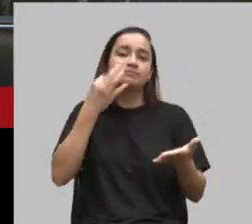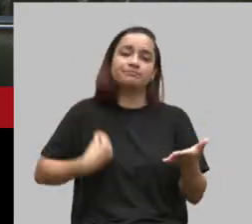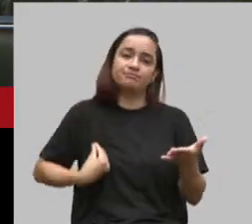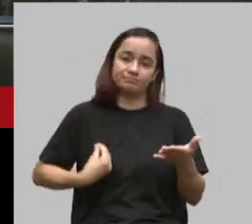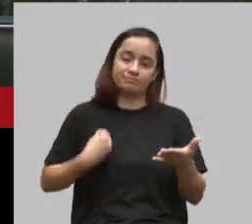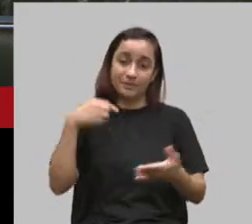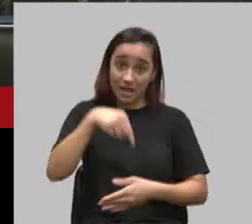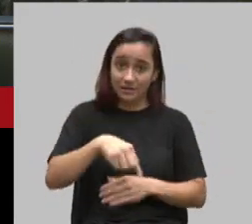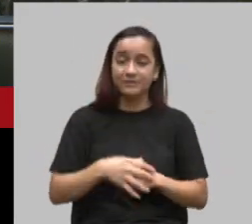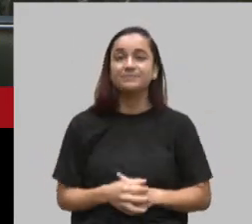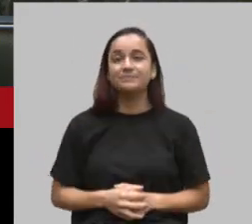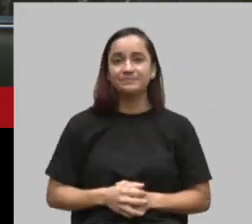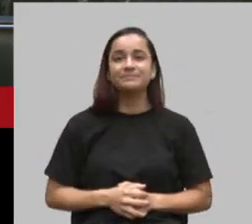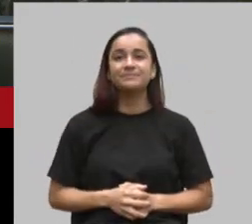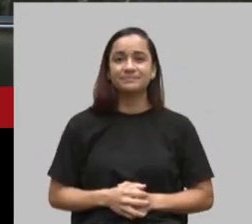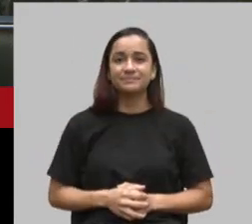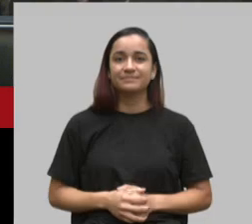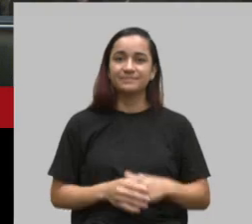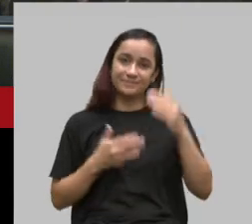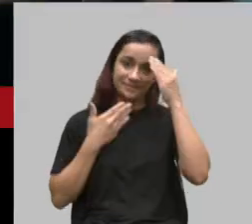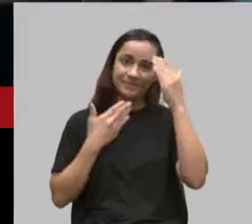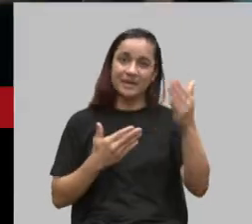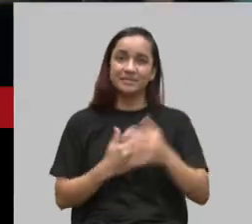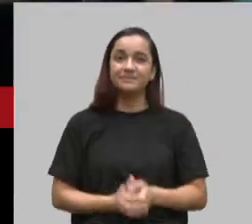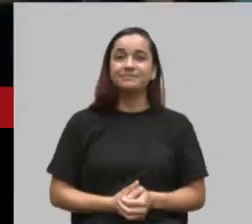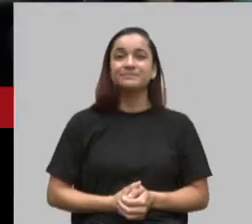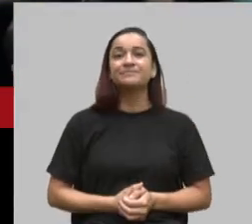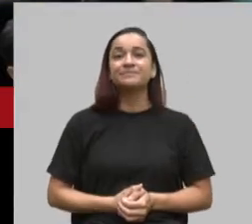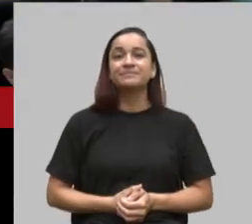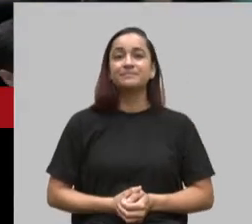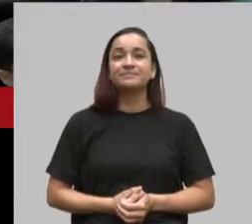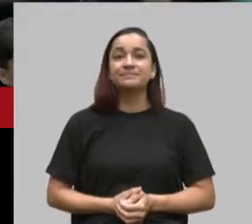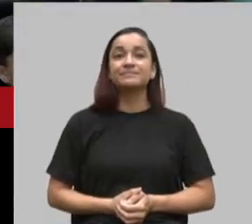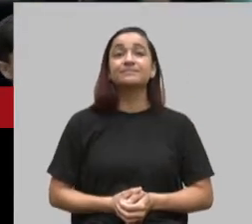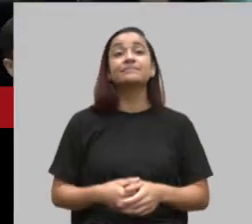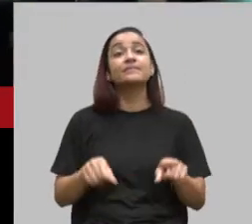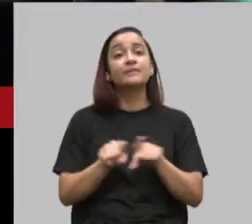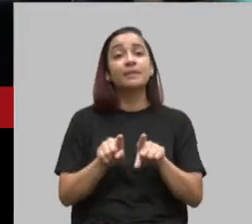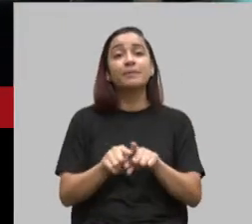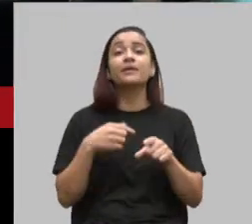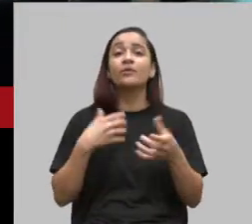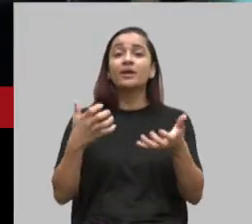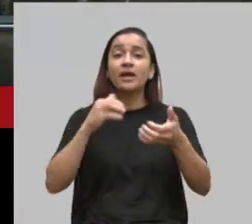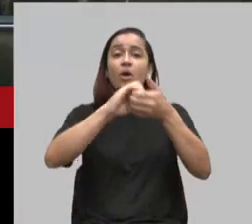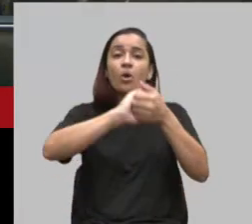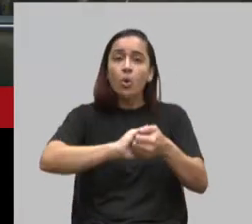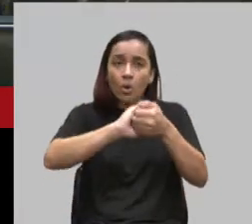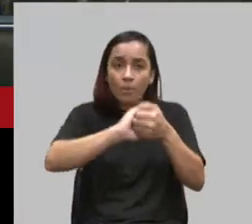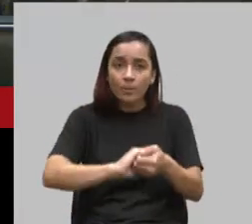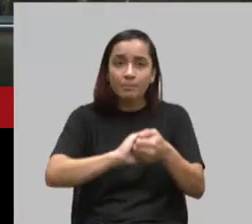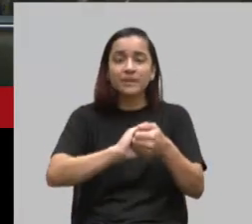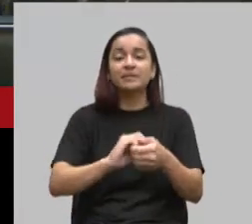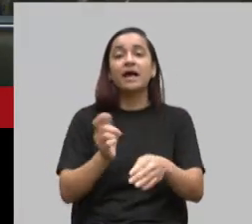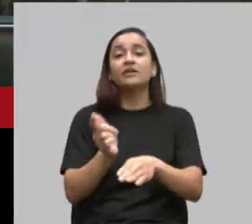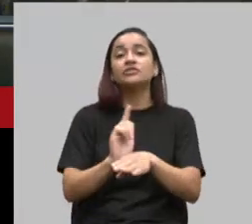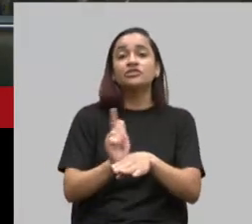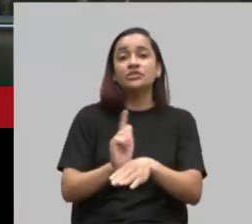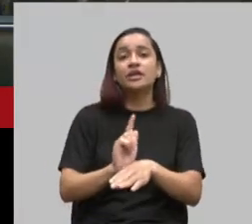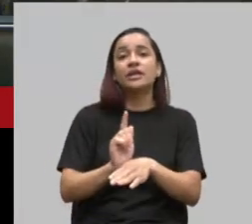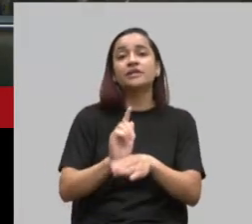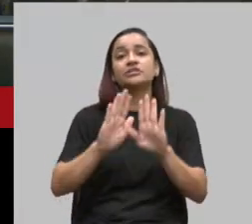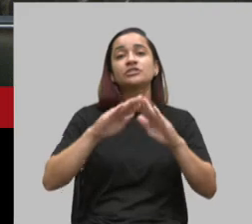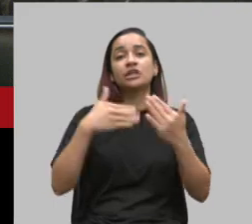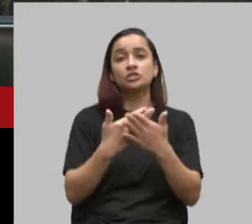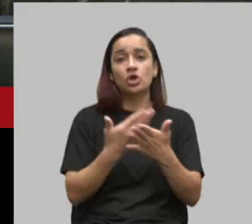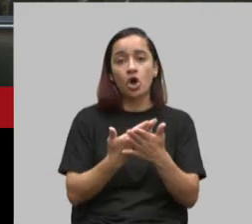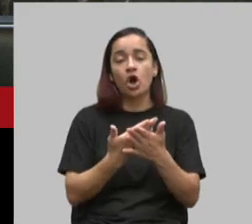permita me permitam cumprimentar a senhora gerente geral da escola do legislativo